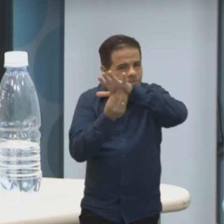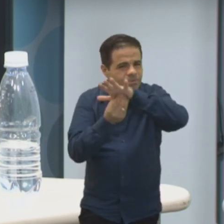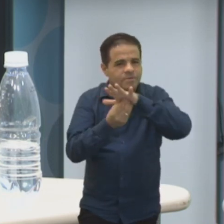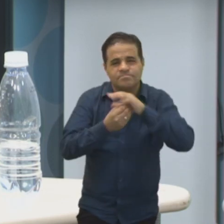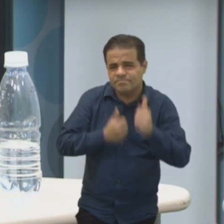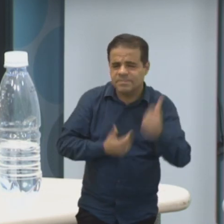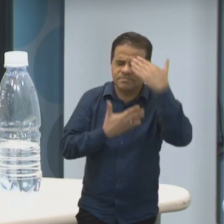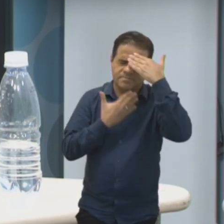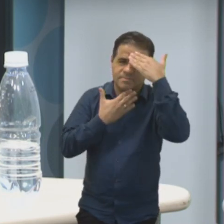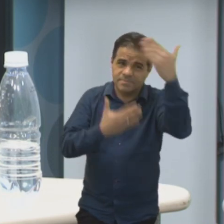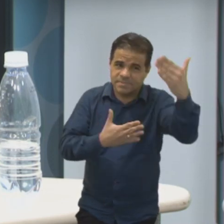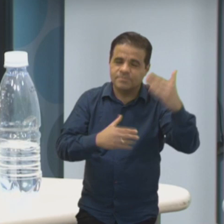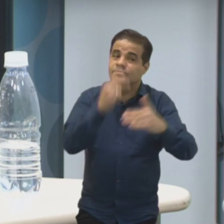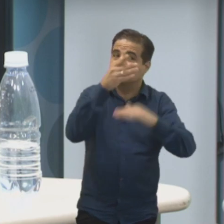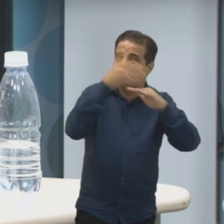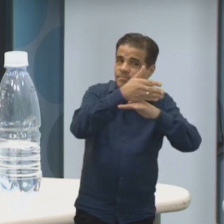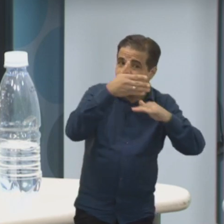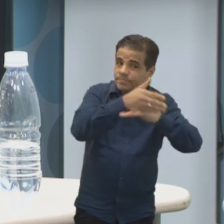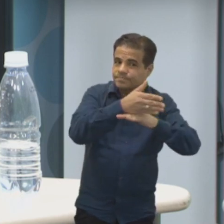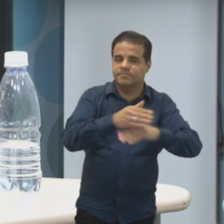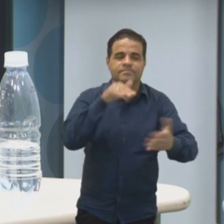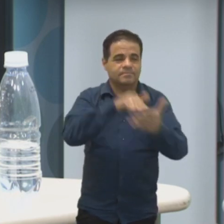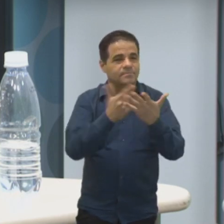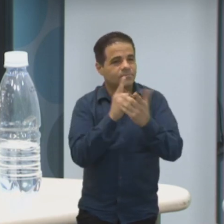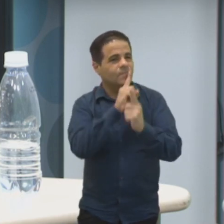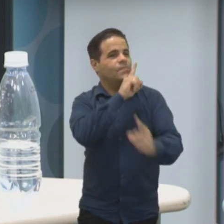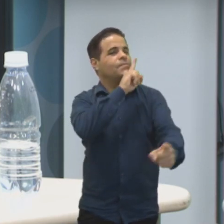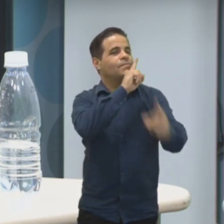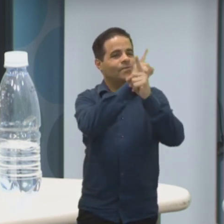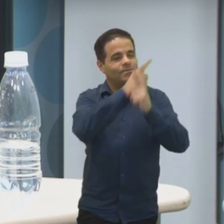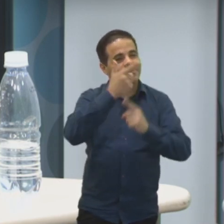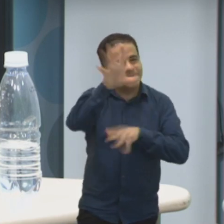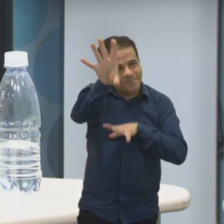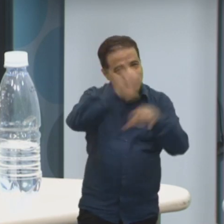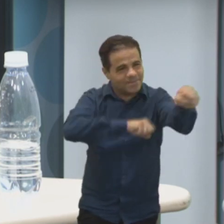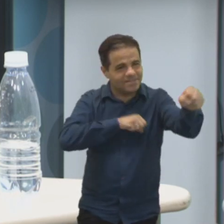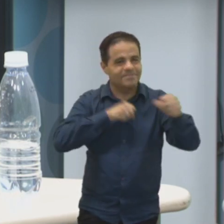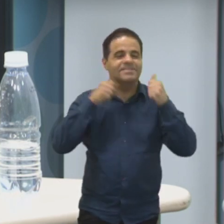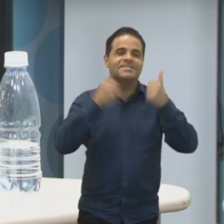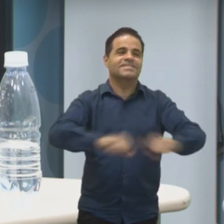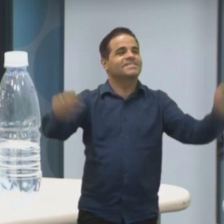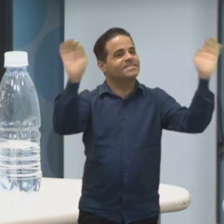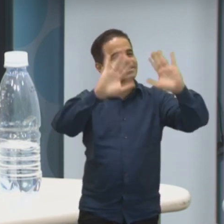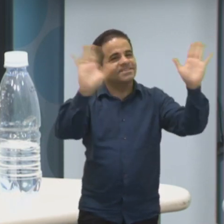Então, eu agradeço a sua participação e até a próxima formação. Tchau!